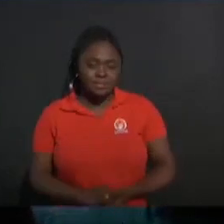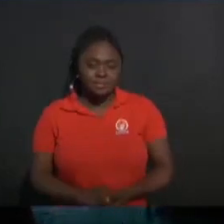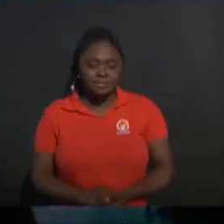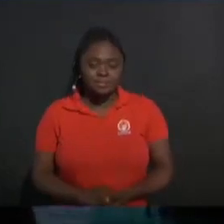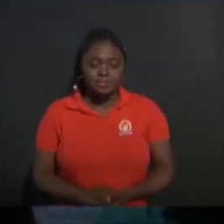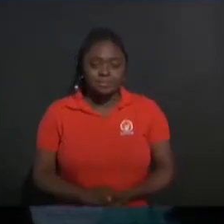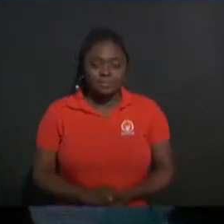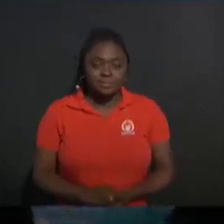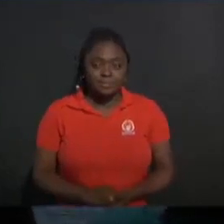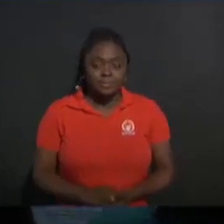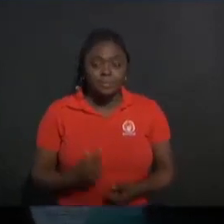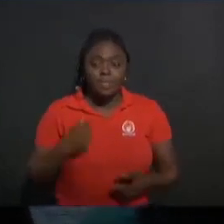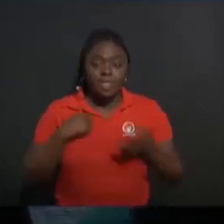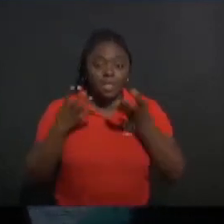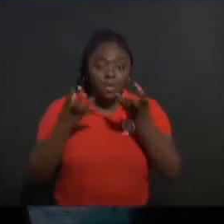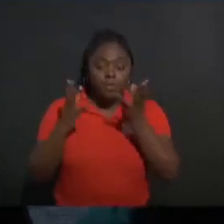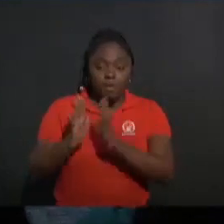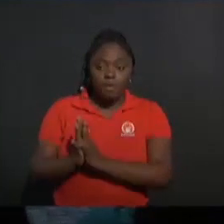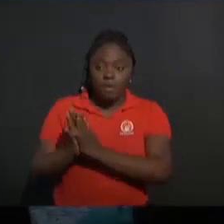Eu quero ser bíblico.